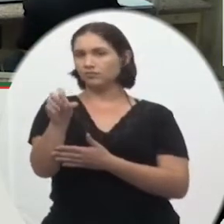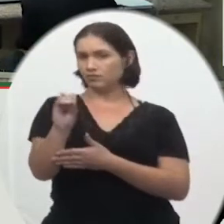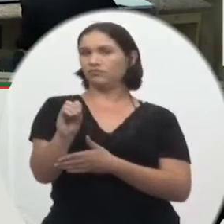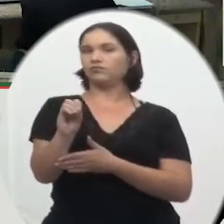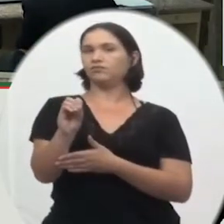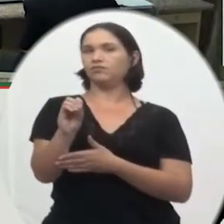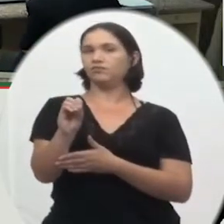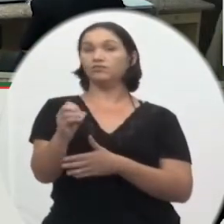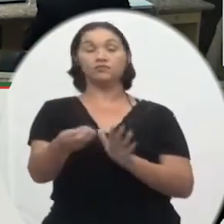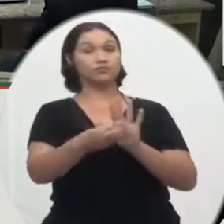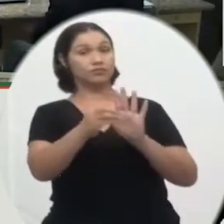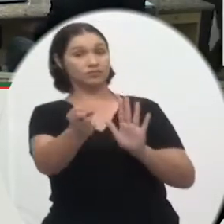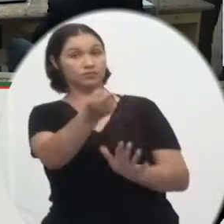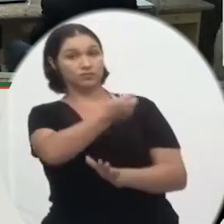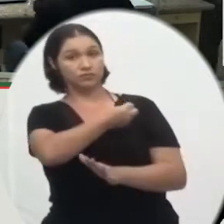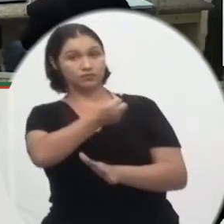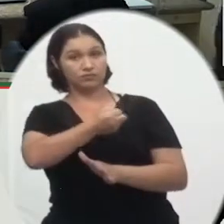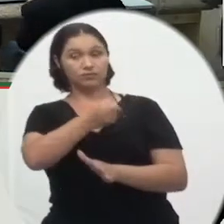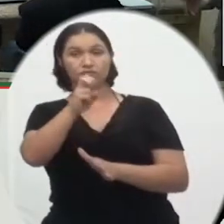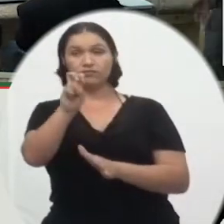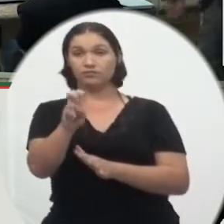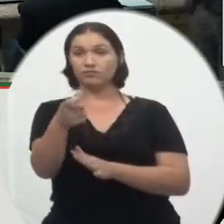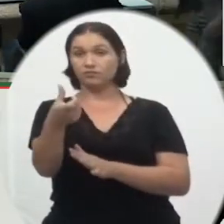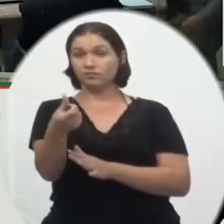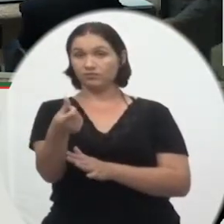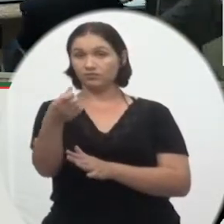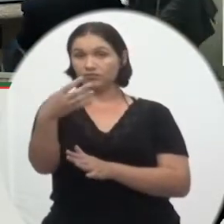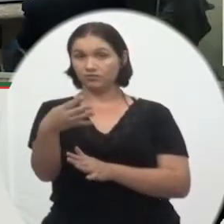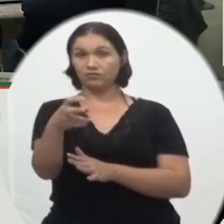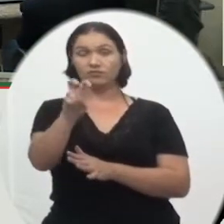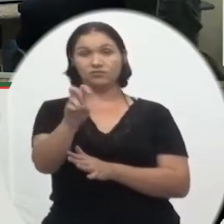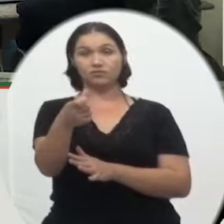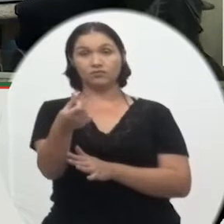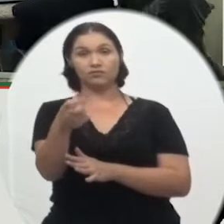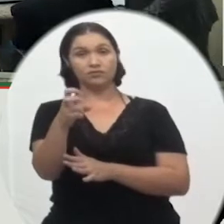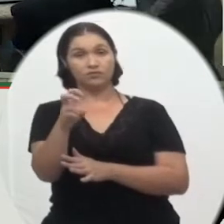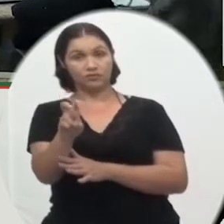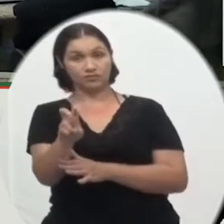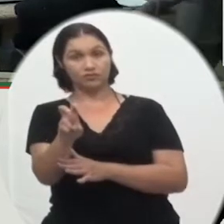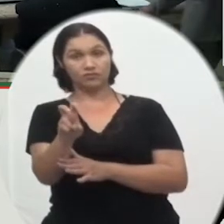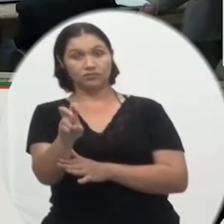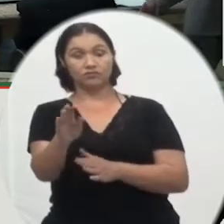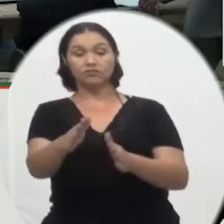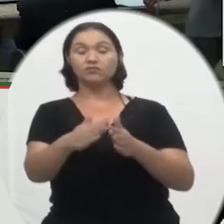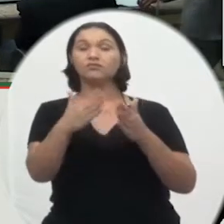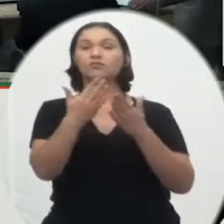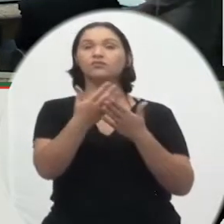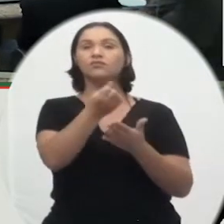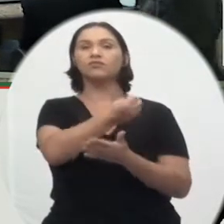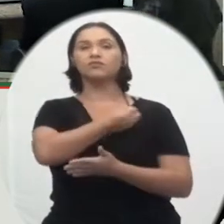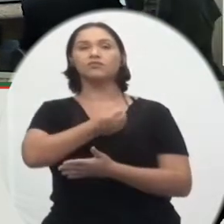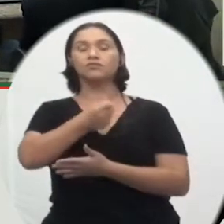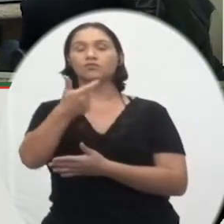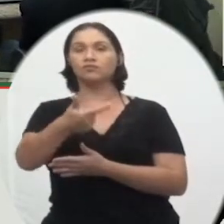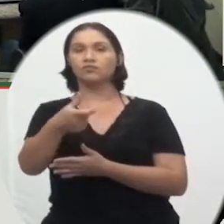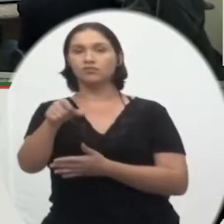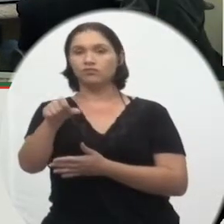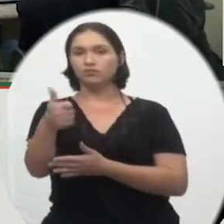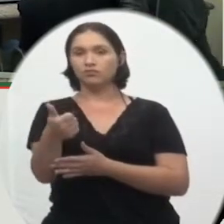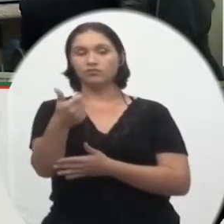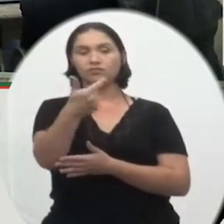290/19, indicações números 564 e 565/19 e requerimentos números 291